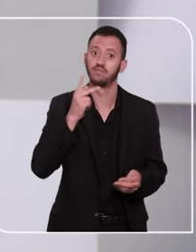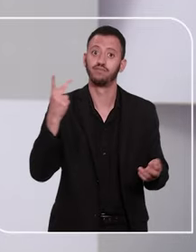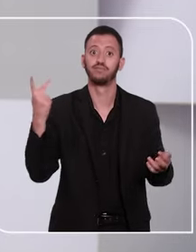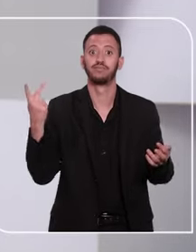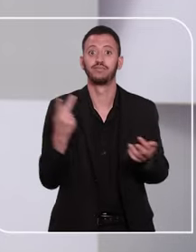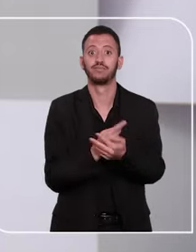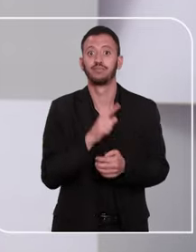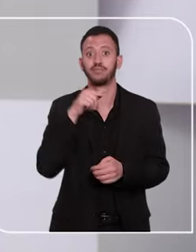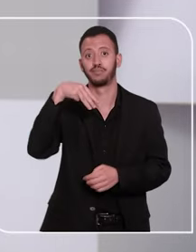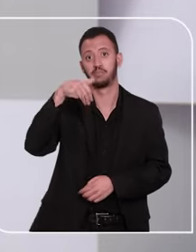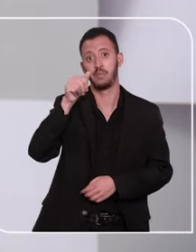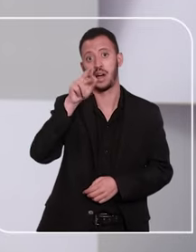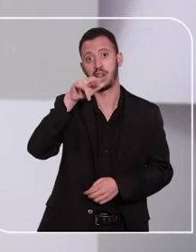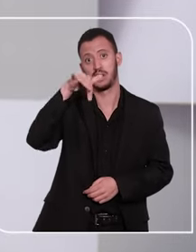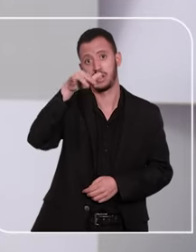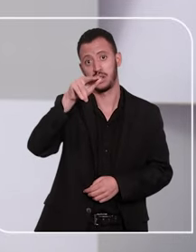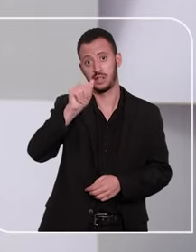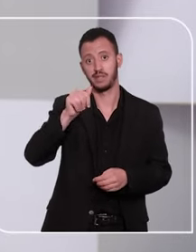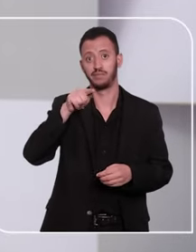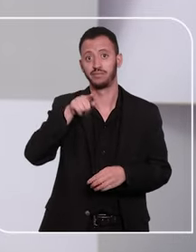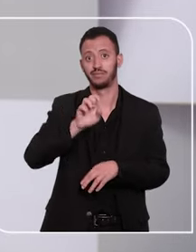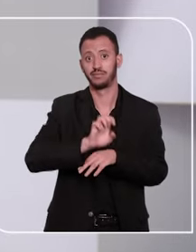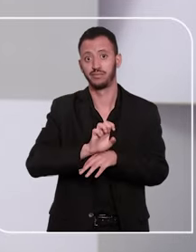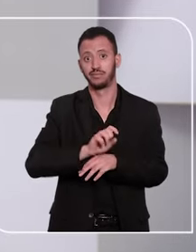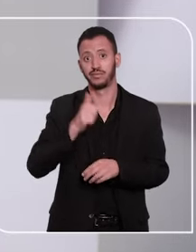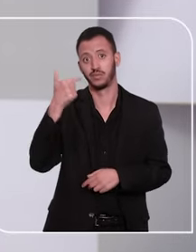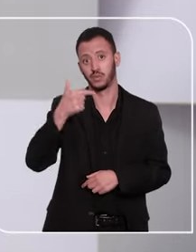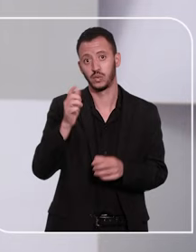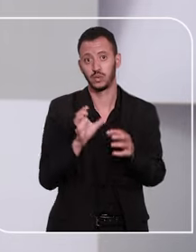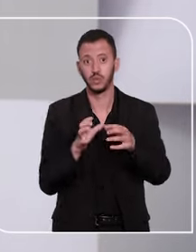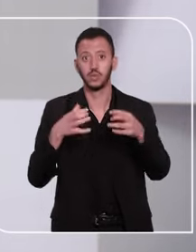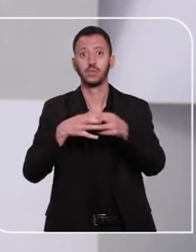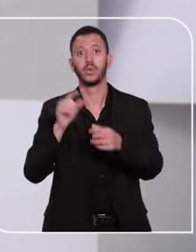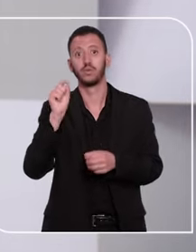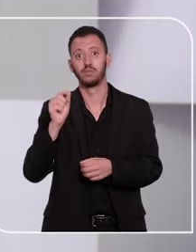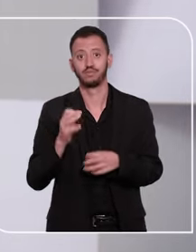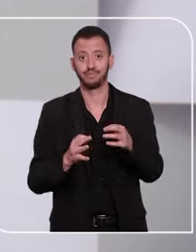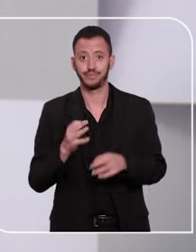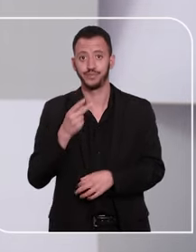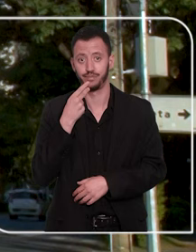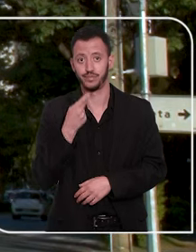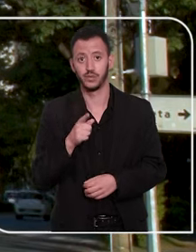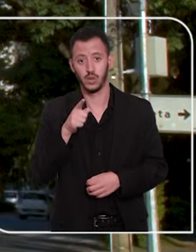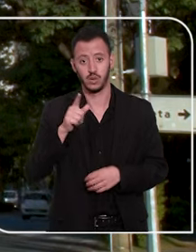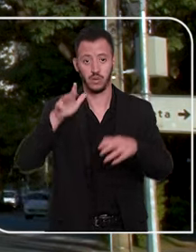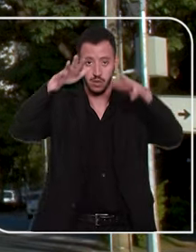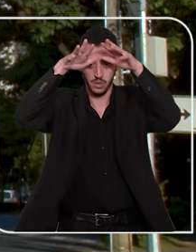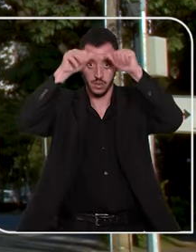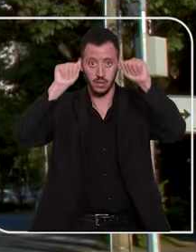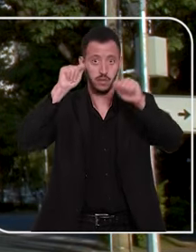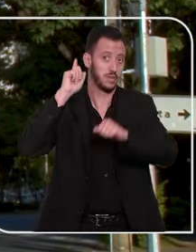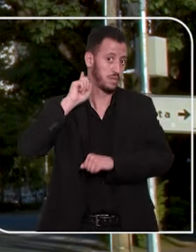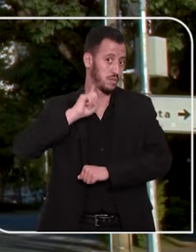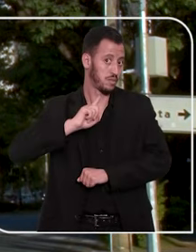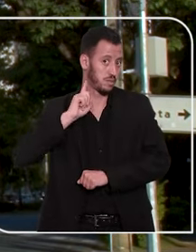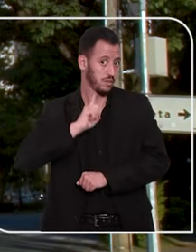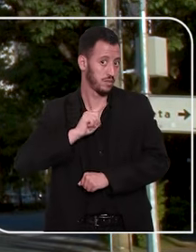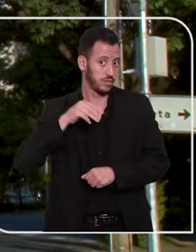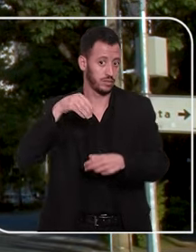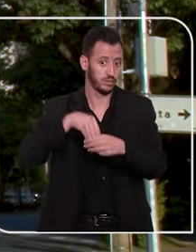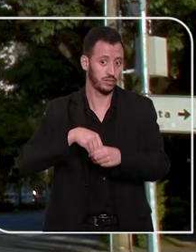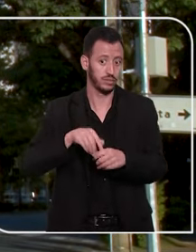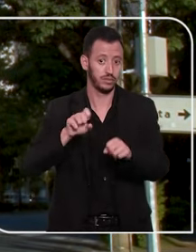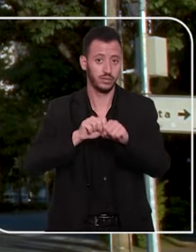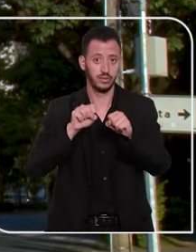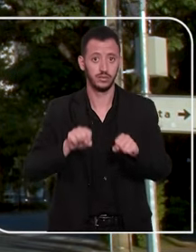água após tragédia de Mariana entenda o que foi decidido na segunda turma o Tribunal de Justiça de Minas